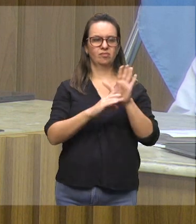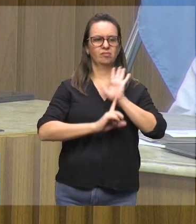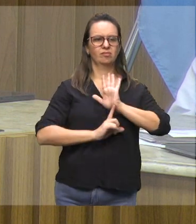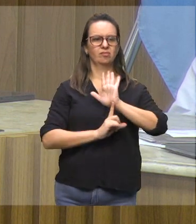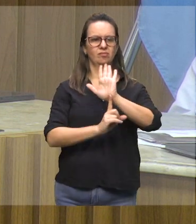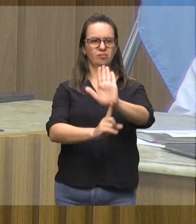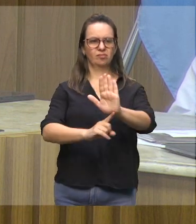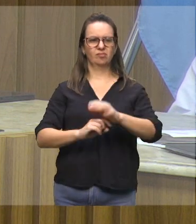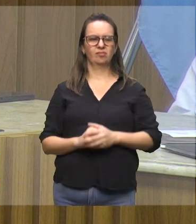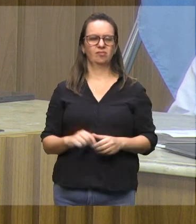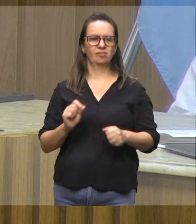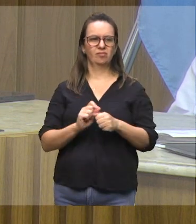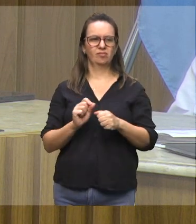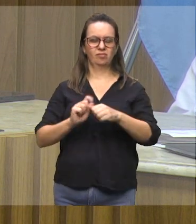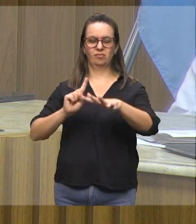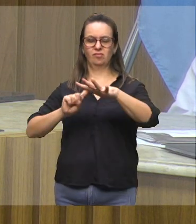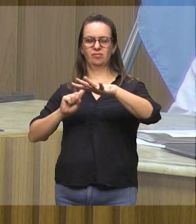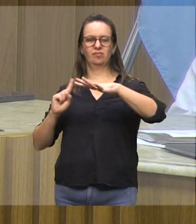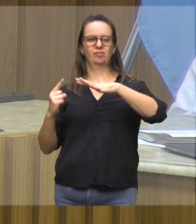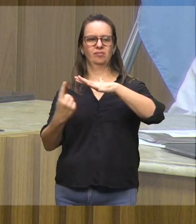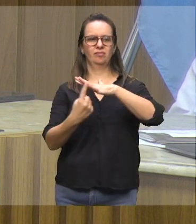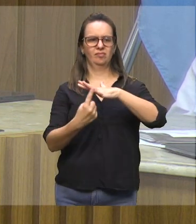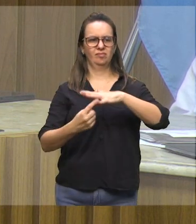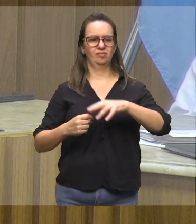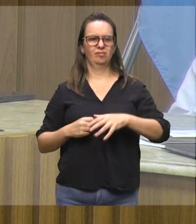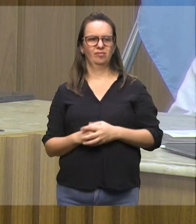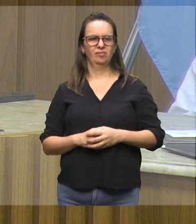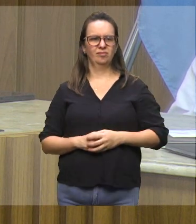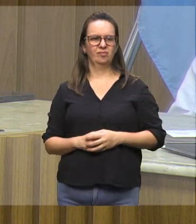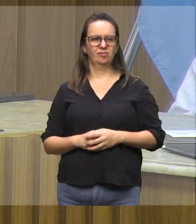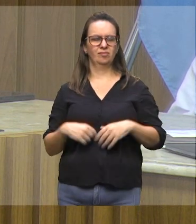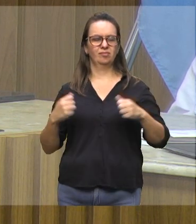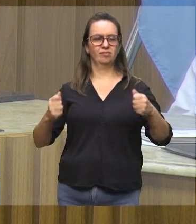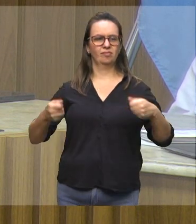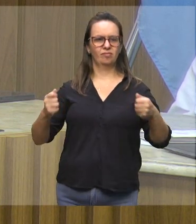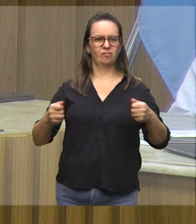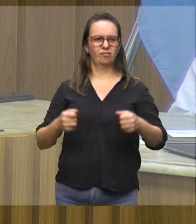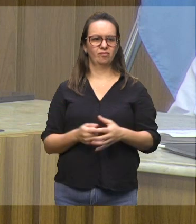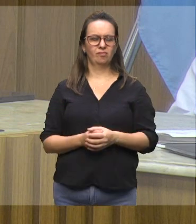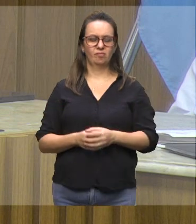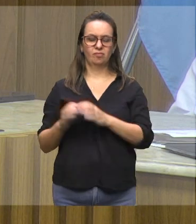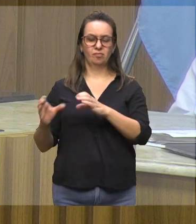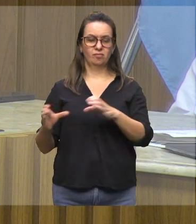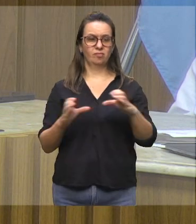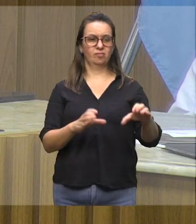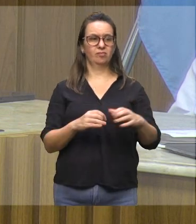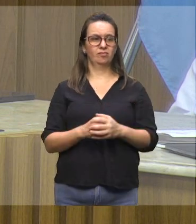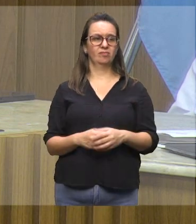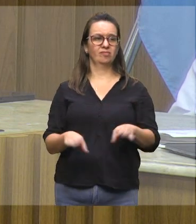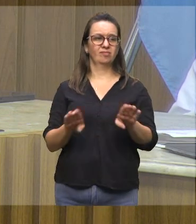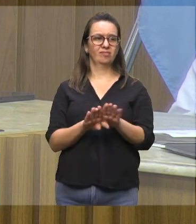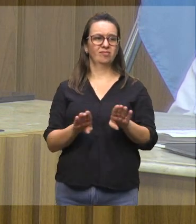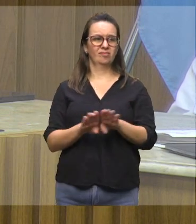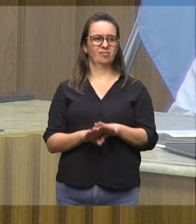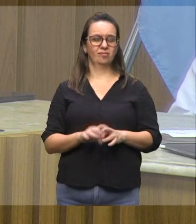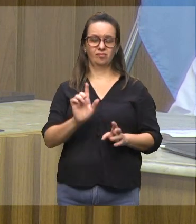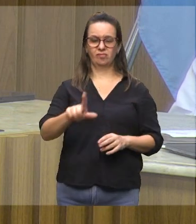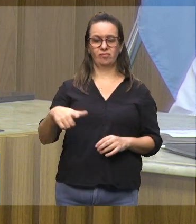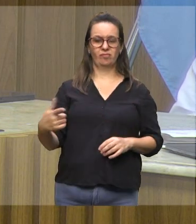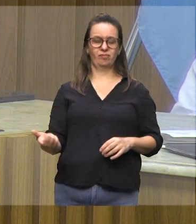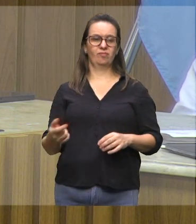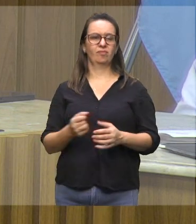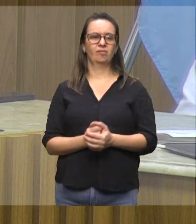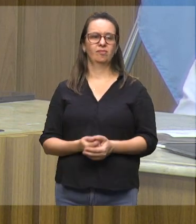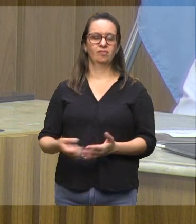a rede social e colocou a boca no trombone, o Tribunal de Contas colocou lá. E, além disso, muitos outros contratos